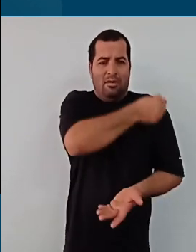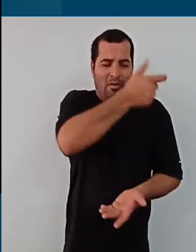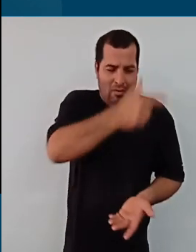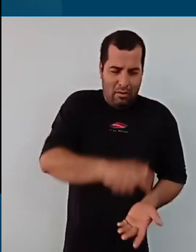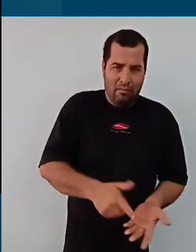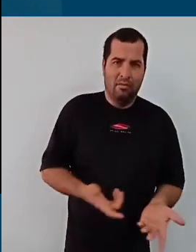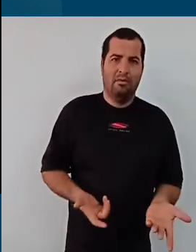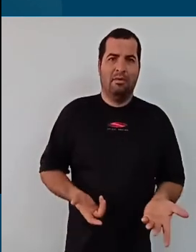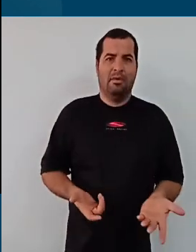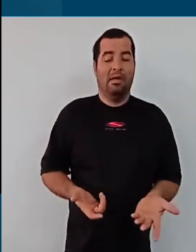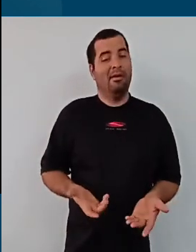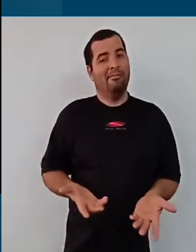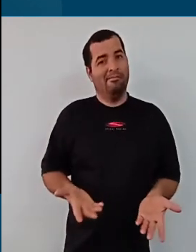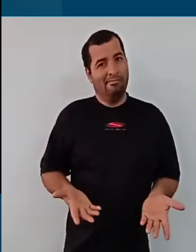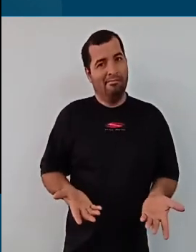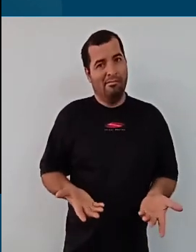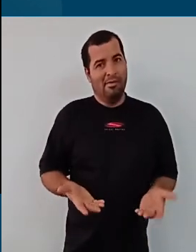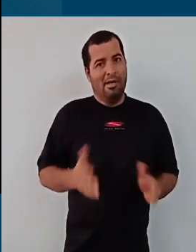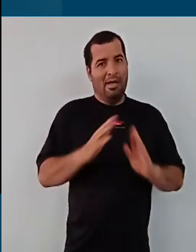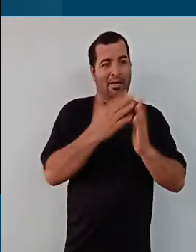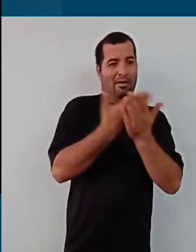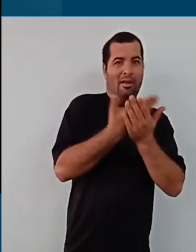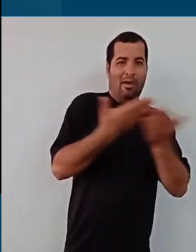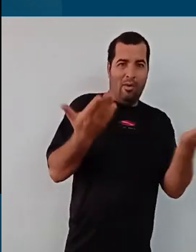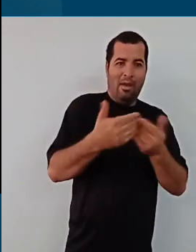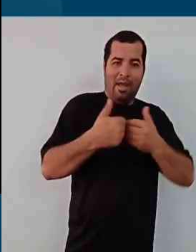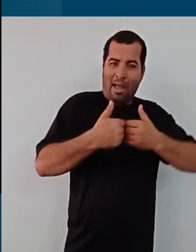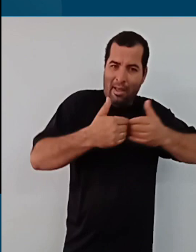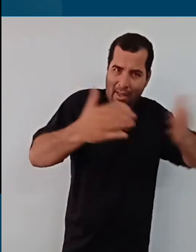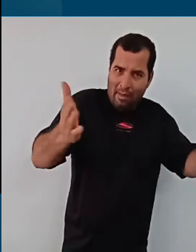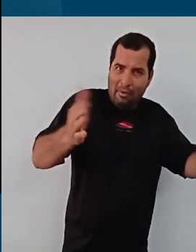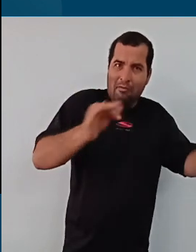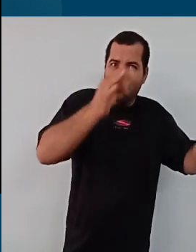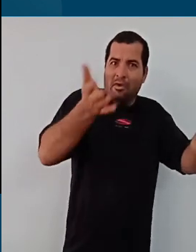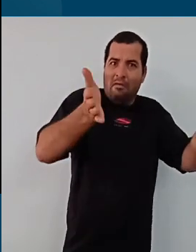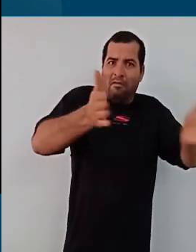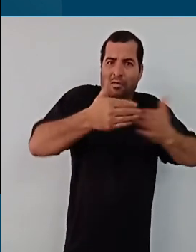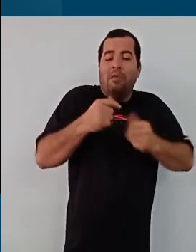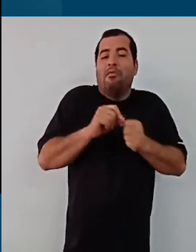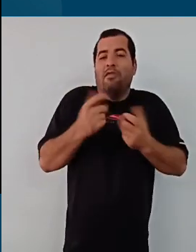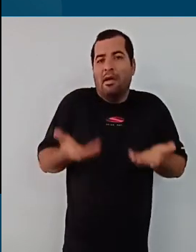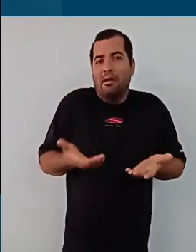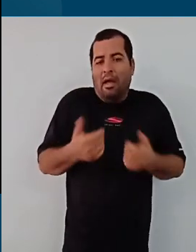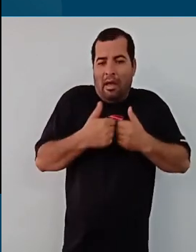A gente está vendo, a escola abre, daqui a pouco fecha, e abre e fecha.